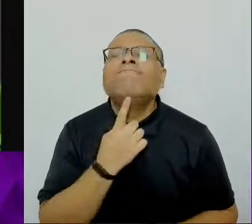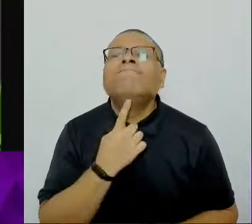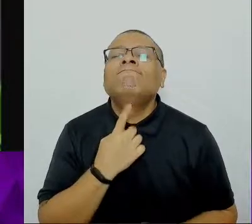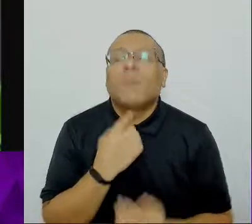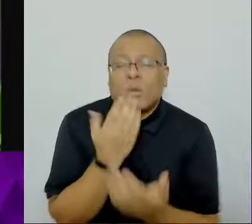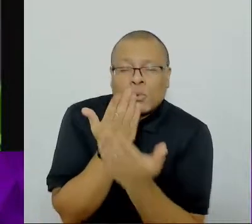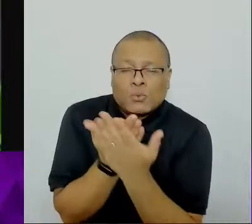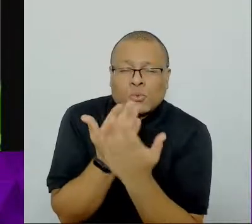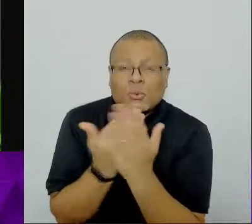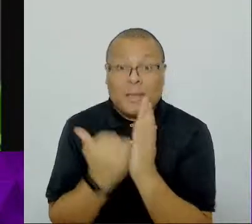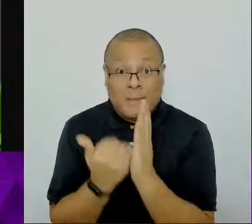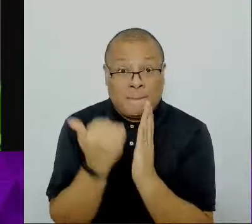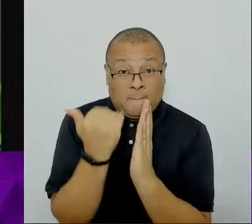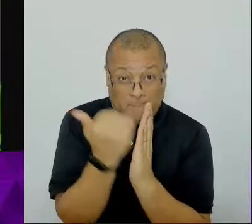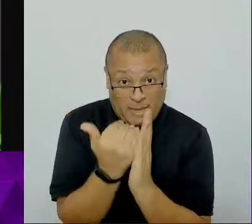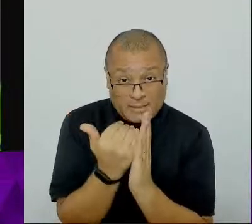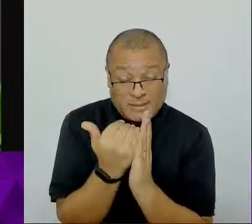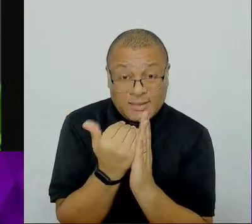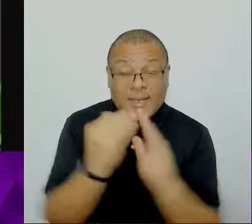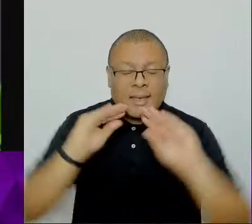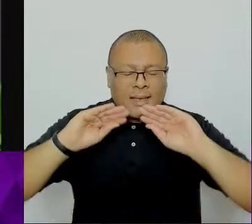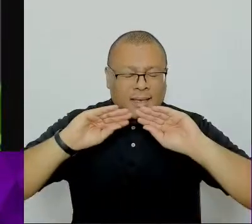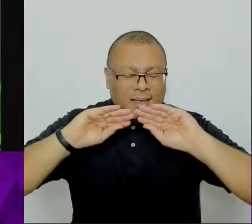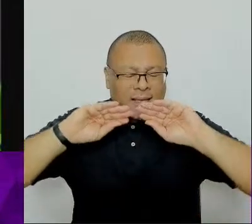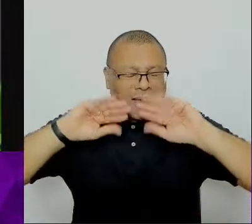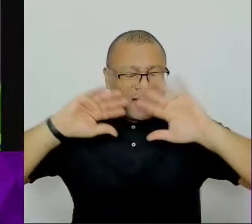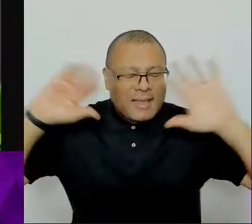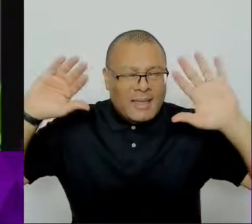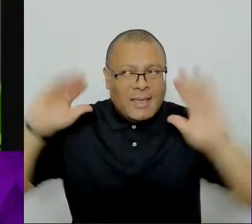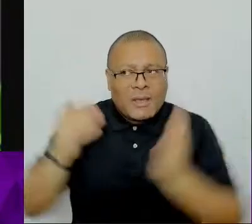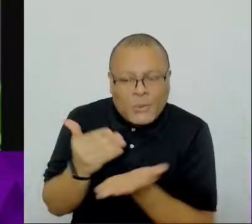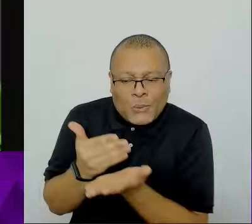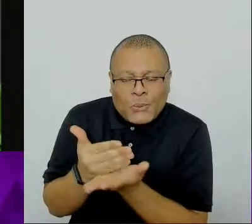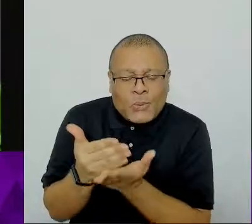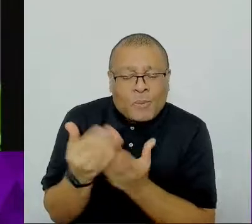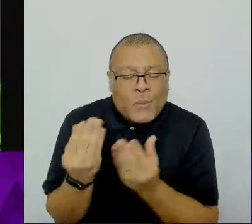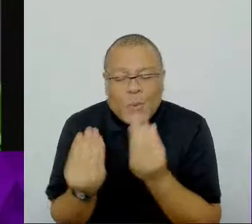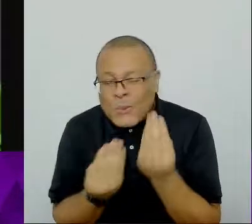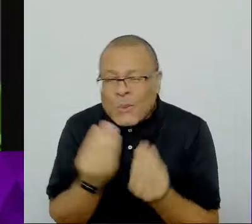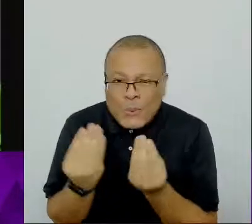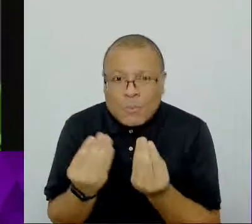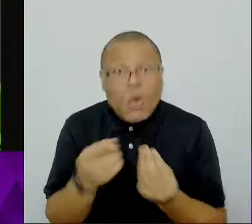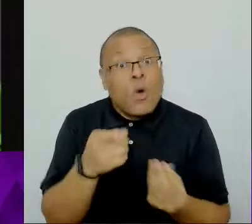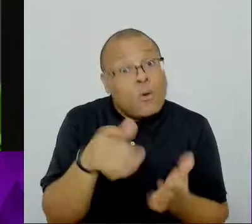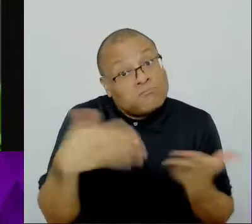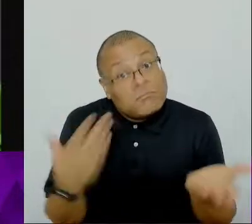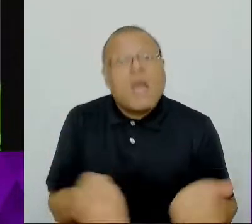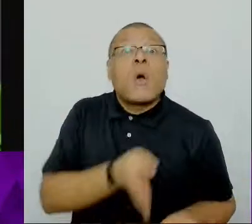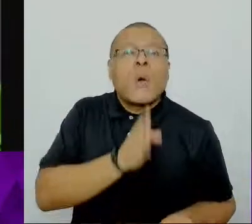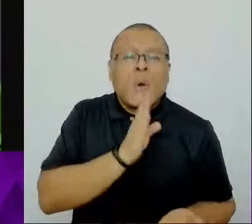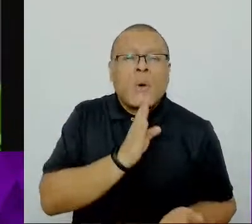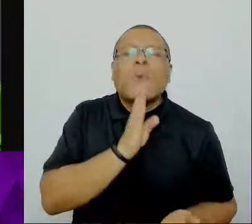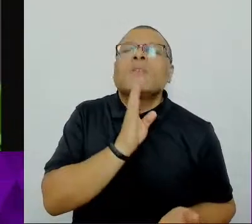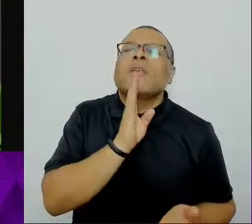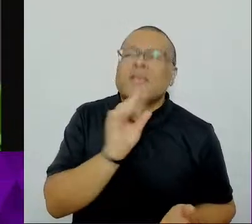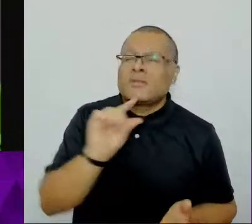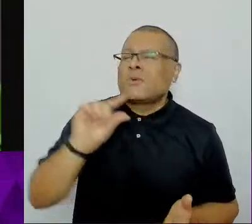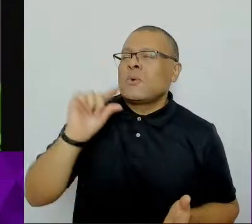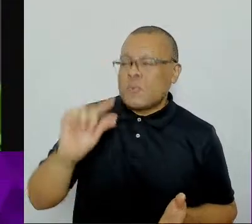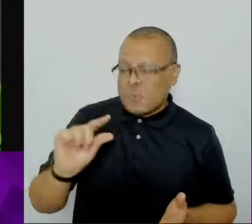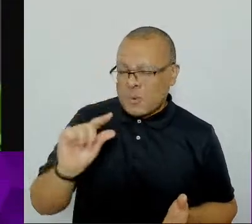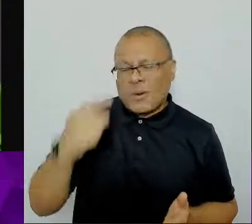pouco mais, clarear um pouco por onde começar, e se você já conhece um pouco de